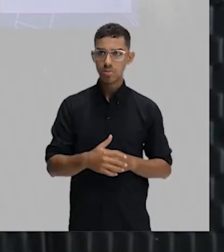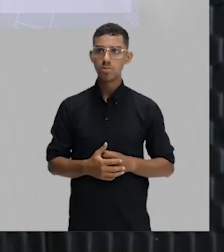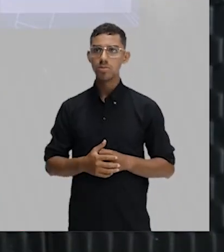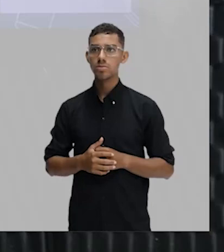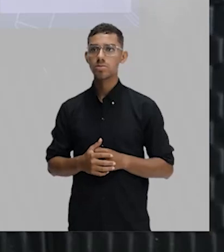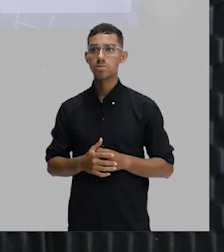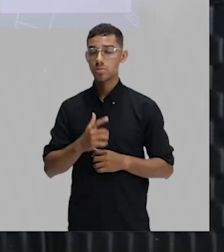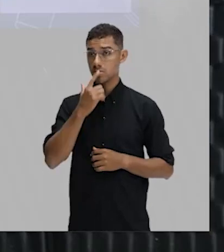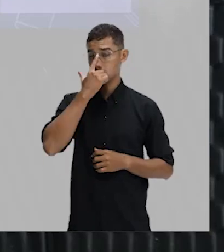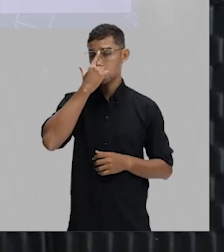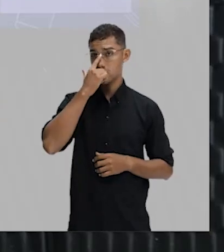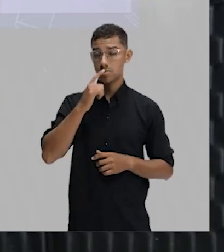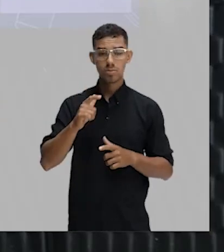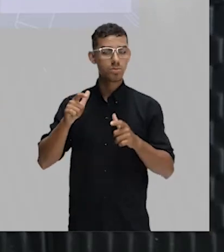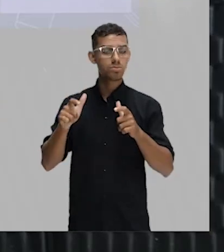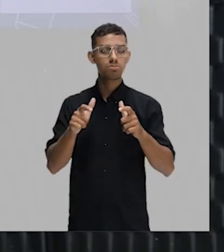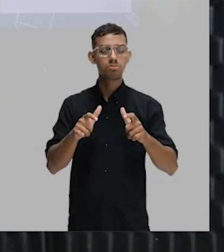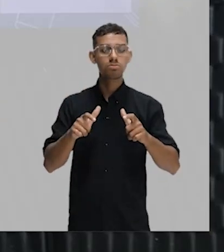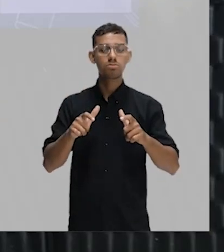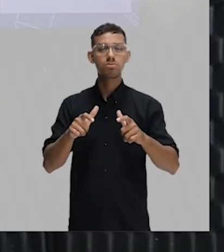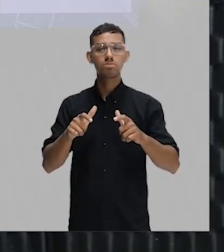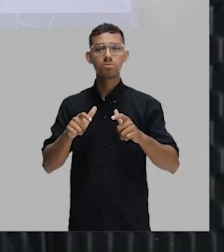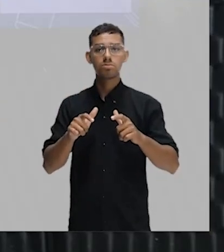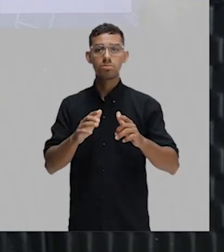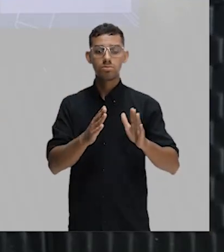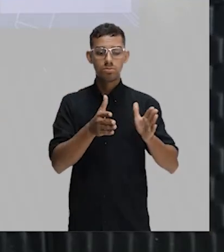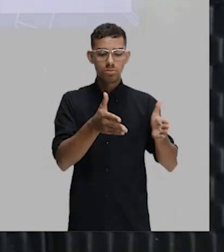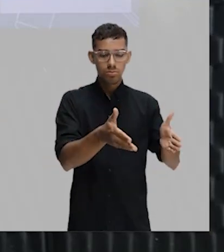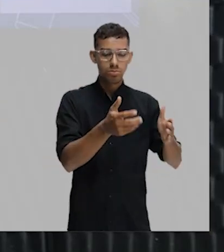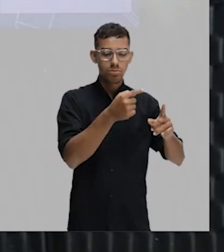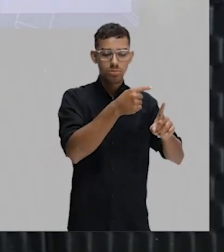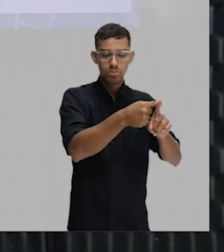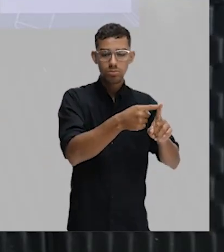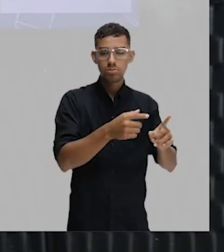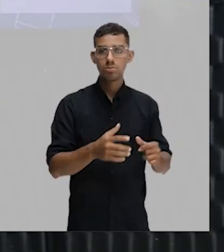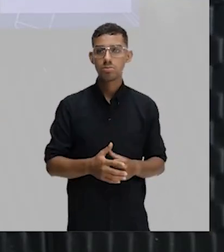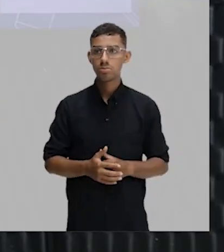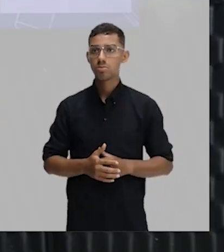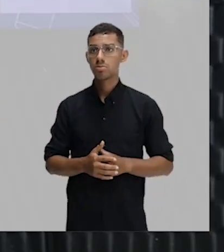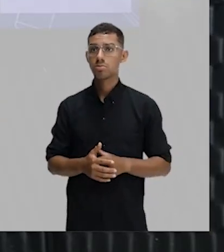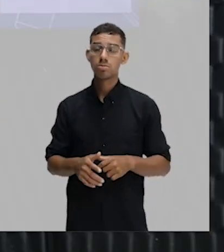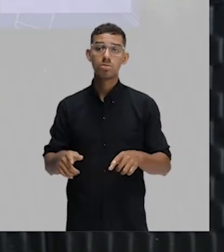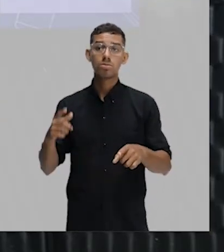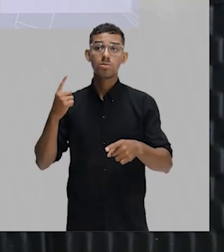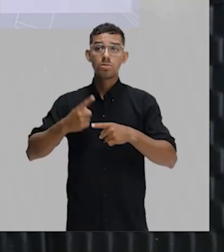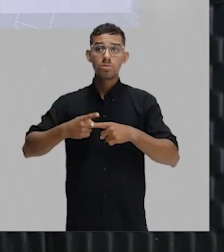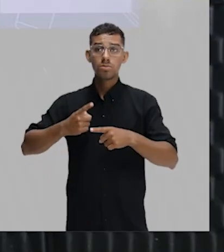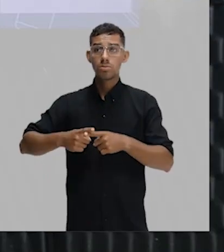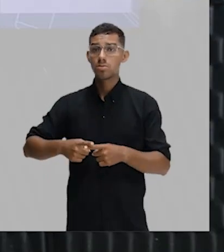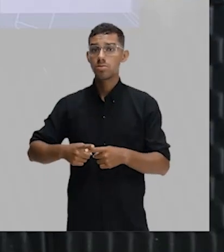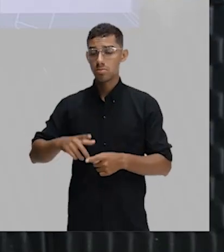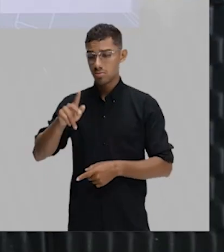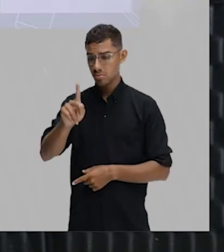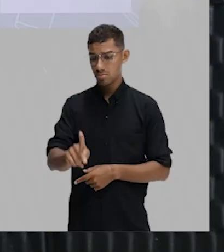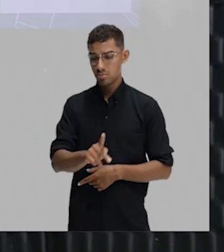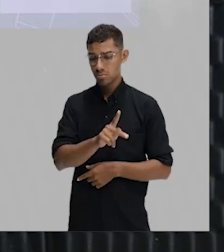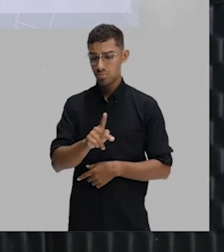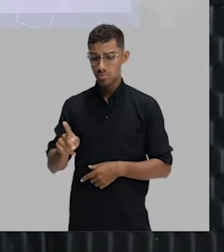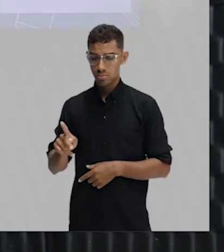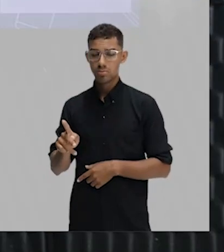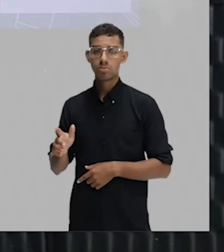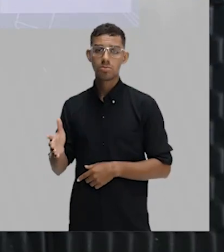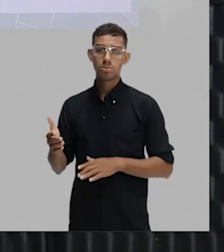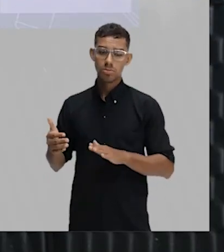ver sepulturas, né? Sepulturas que estão no altar, porque os padres eram sepultados naquela região. Então você